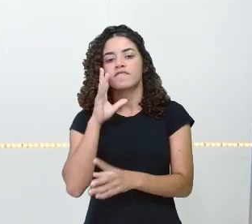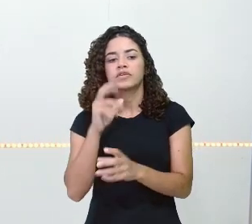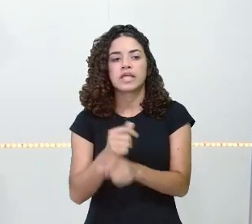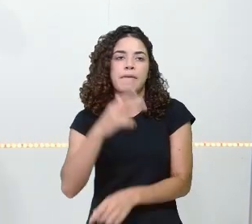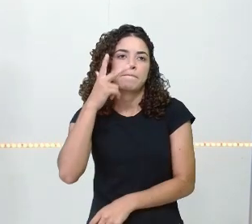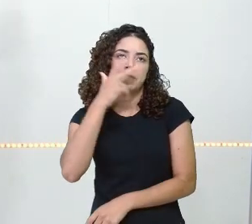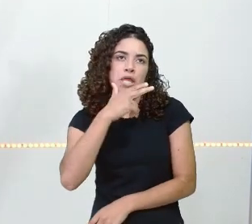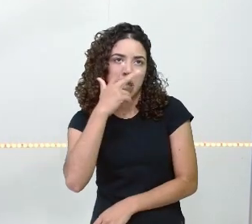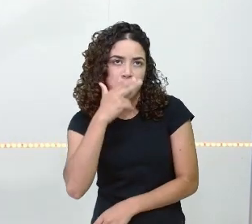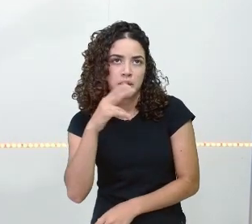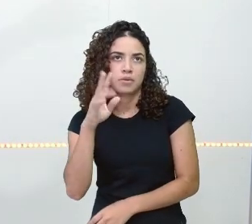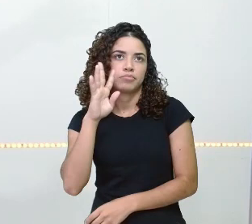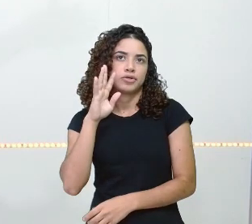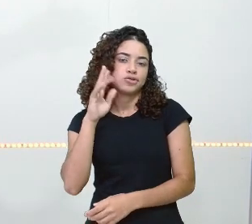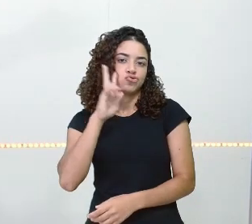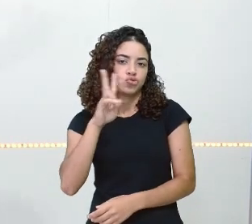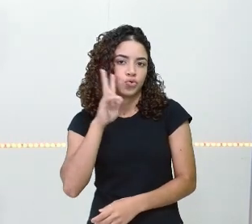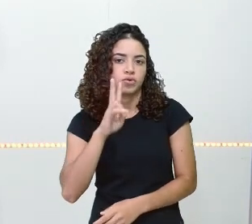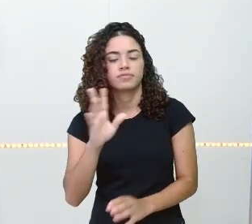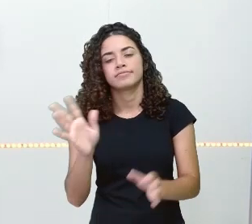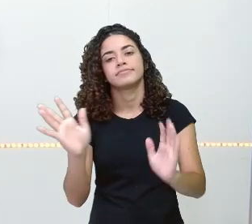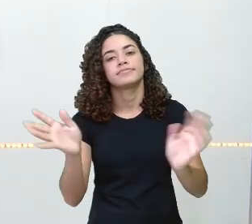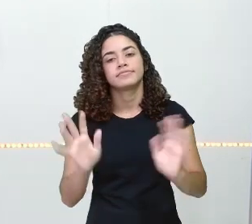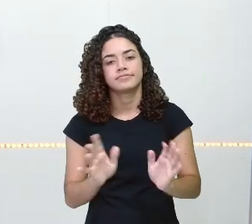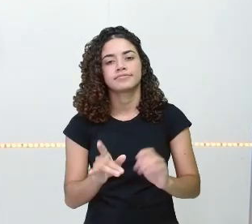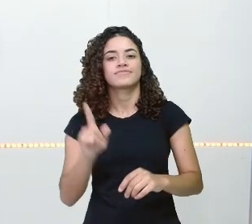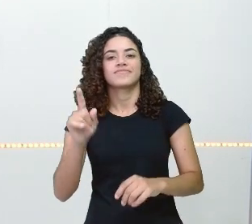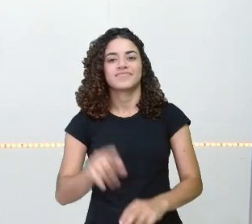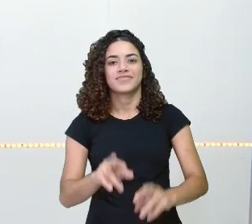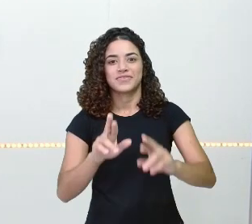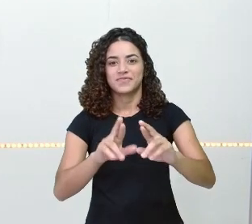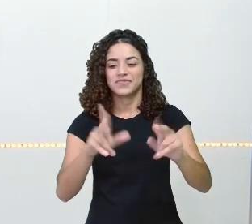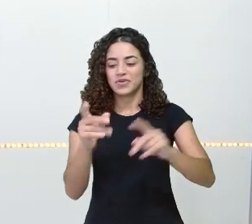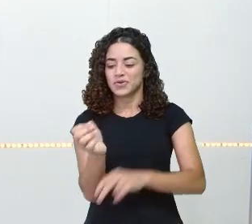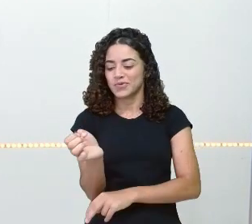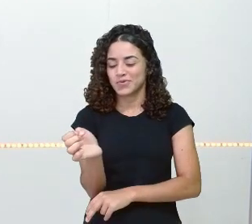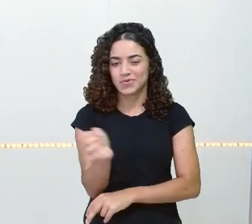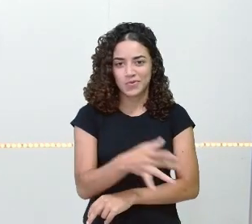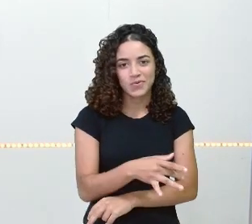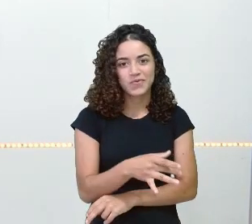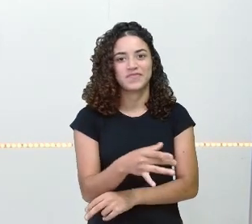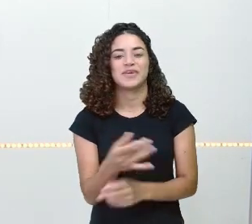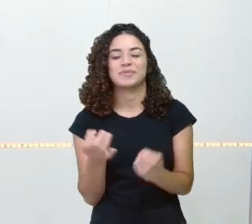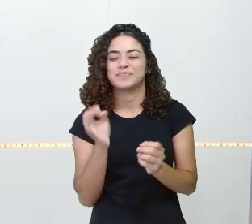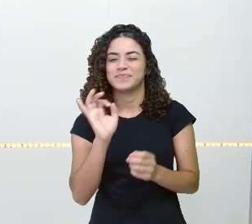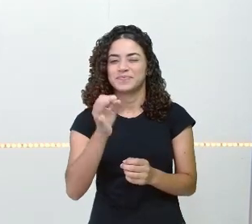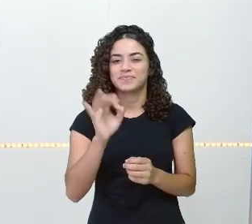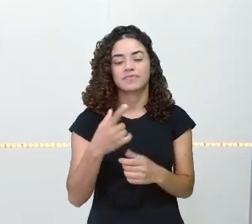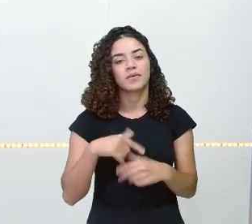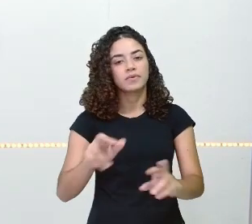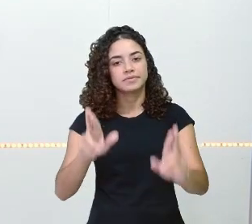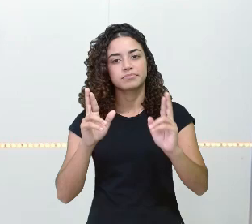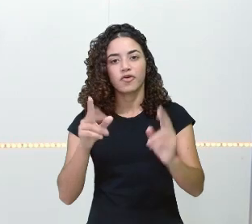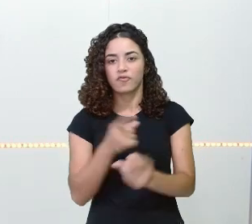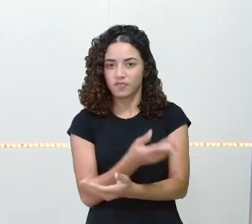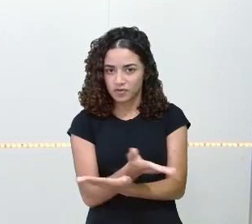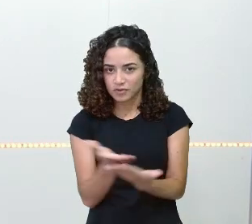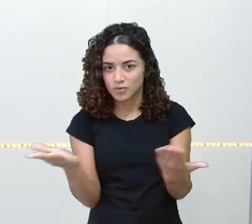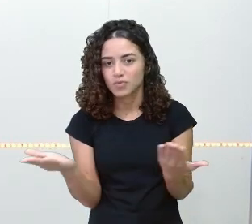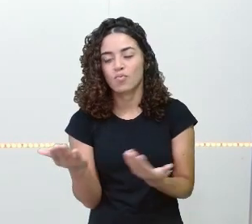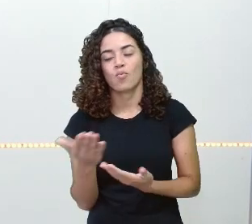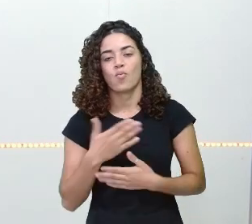mesma história que ouvimos na aula anterior, não é? Não, a história é nova, é uma história diferente. Espero que vocês gostem